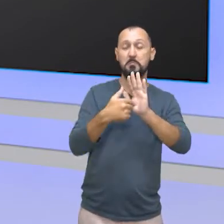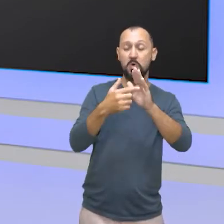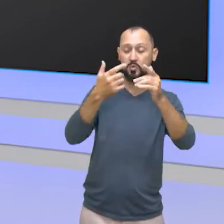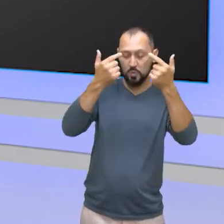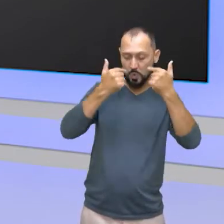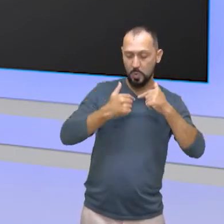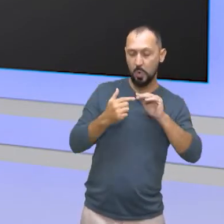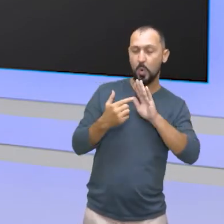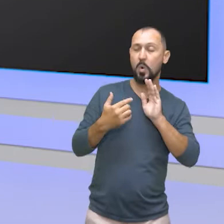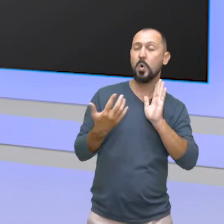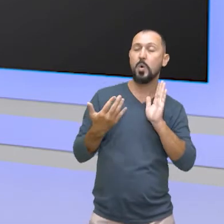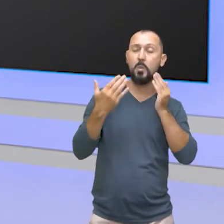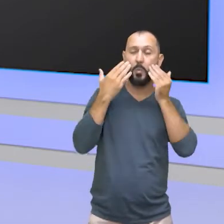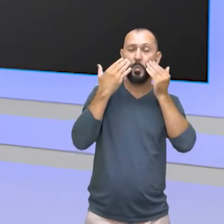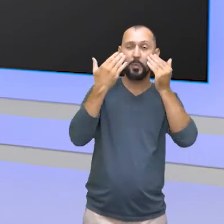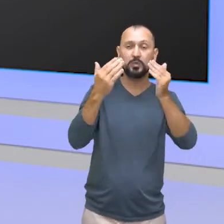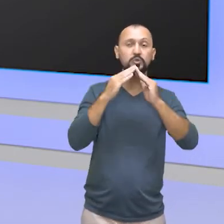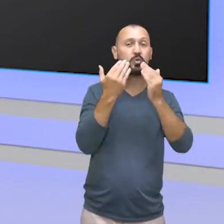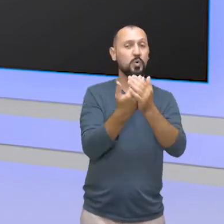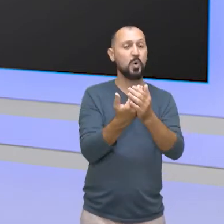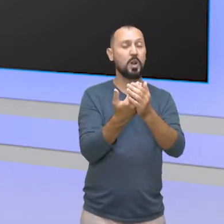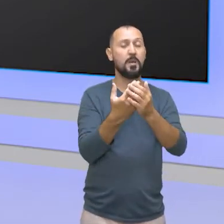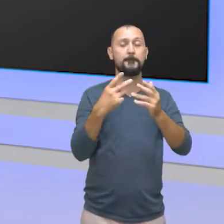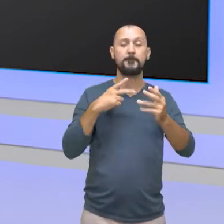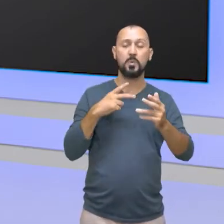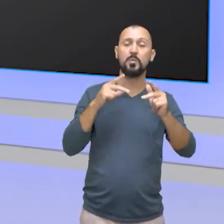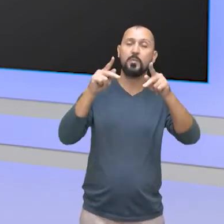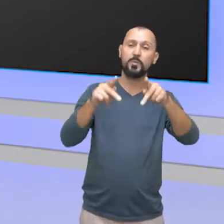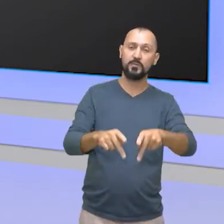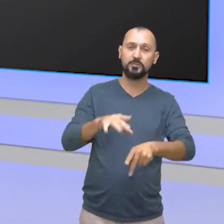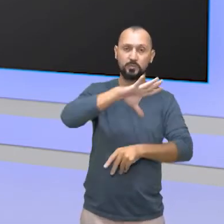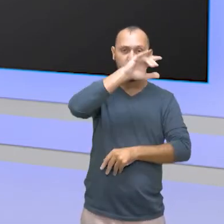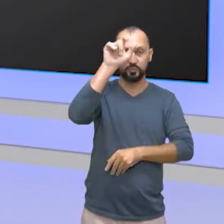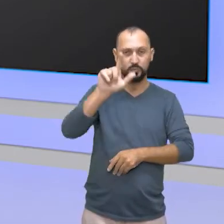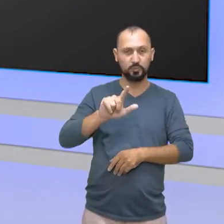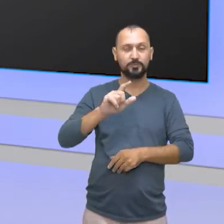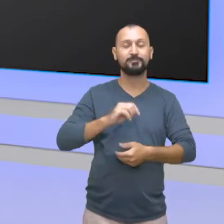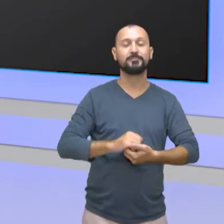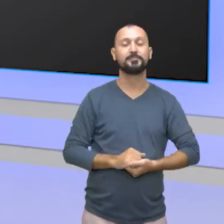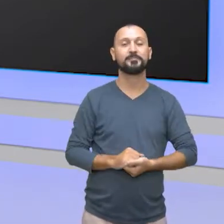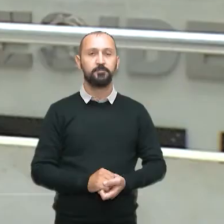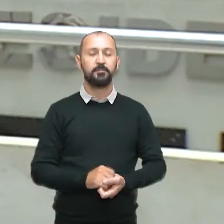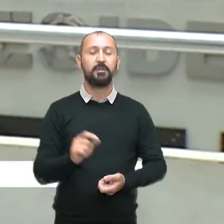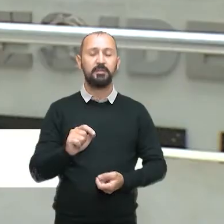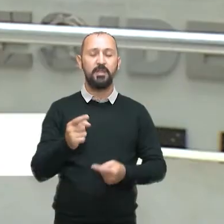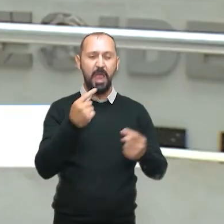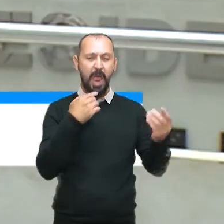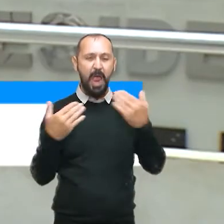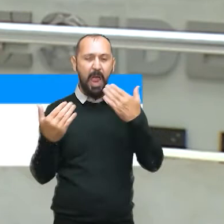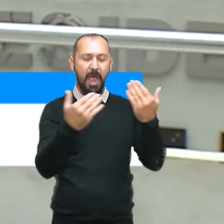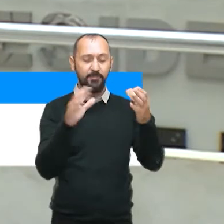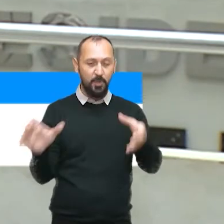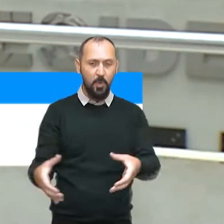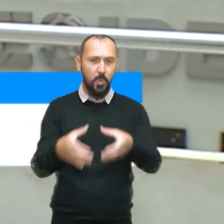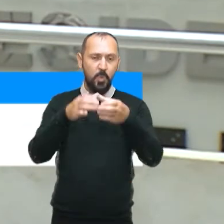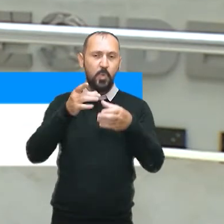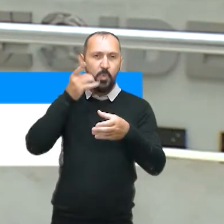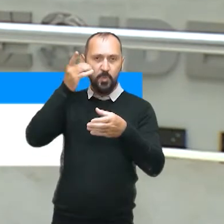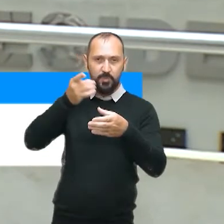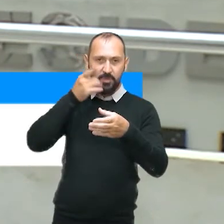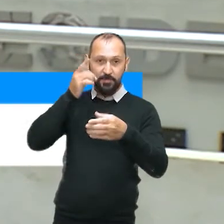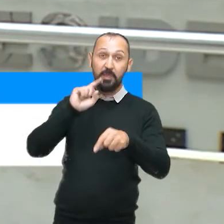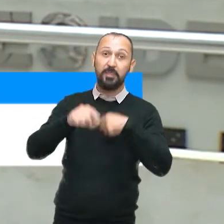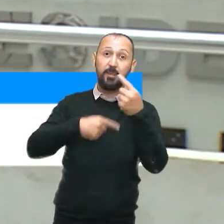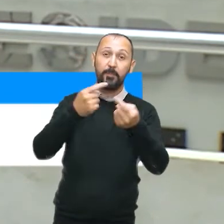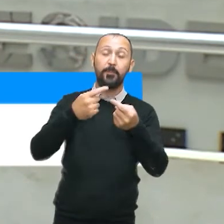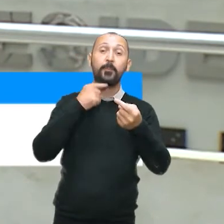à sexualização precoce nas escolas públicas e privadas de Mato Grosso do Sul. Após amplo debate